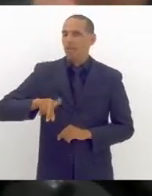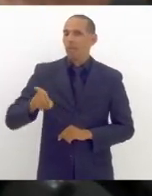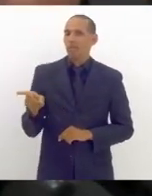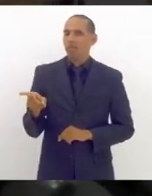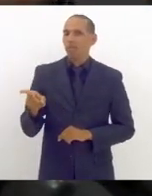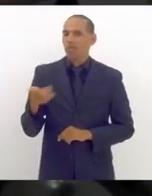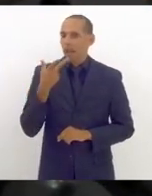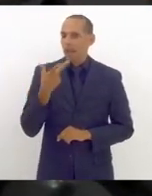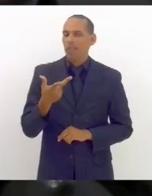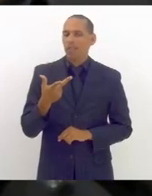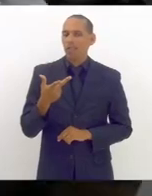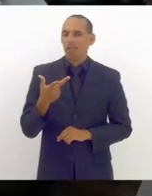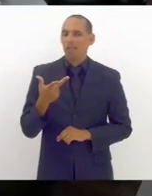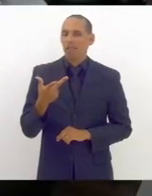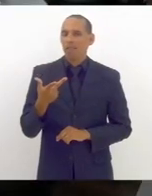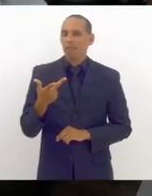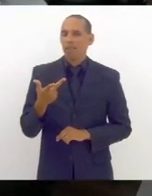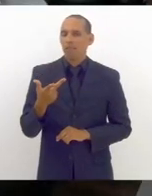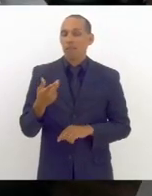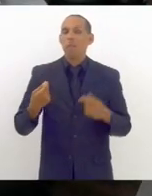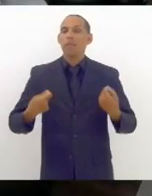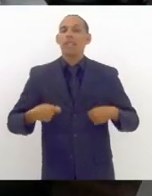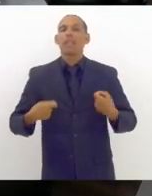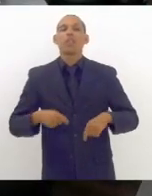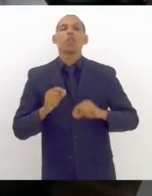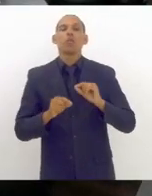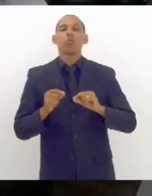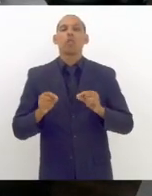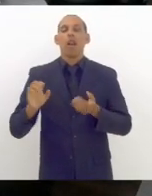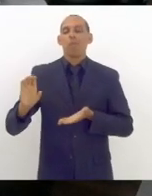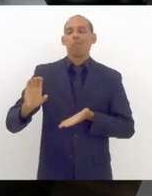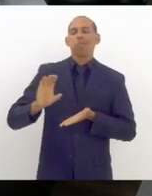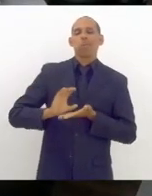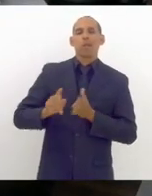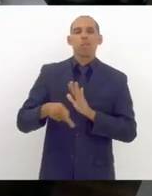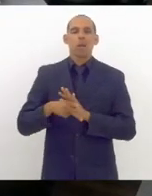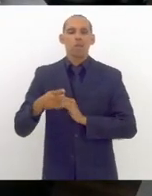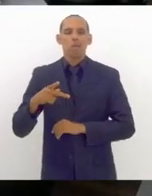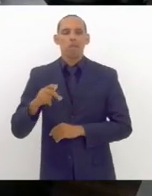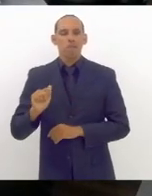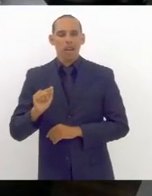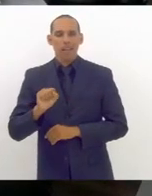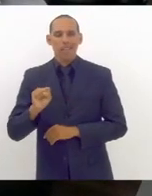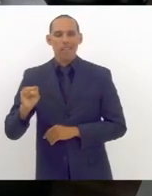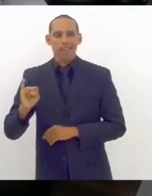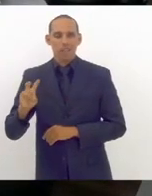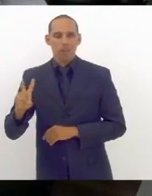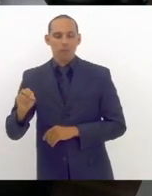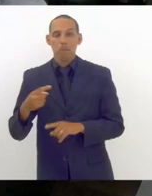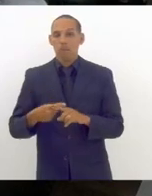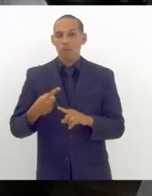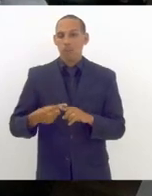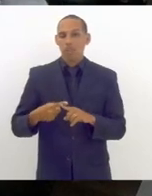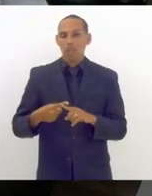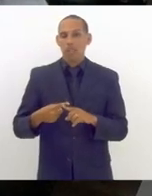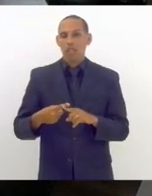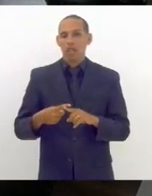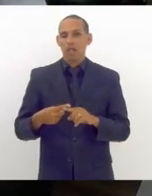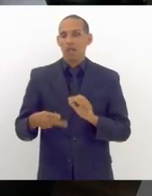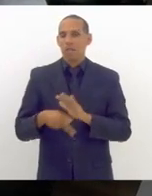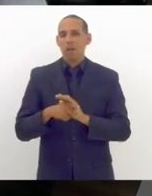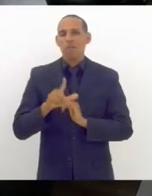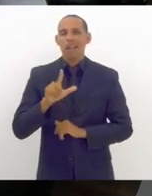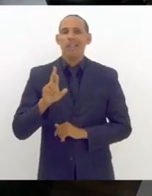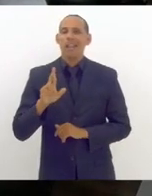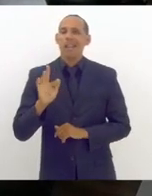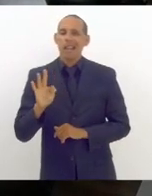ele tem que ter algum ressarcimento do passivo porque ele não pode cair nas garras da